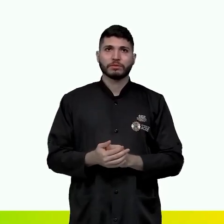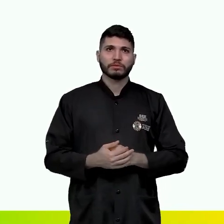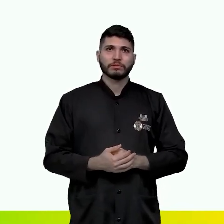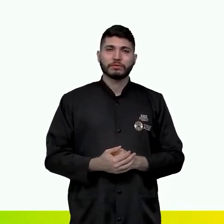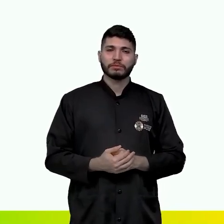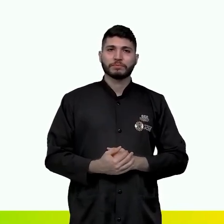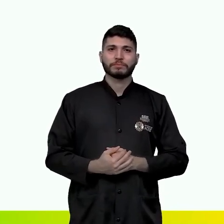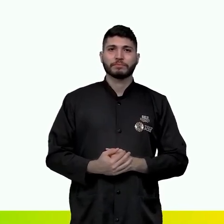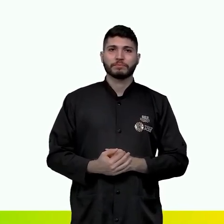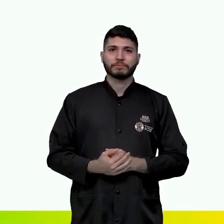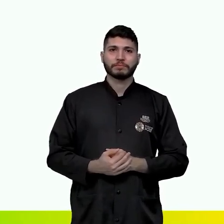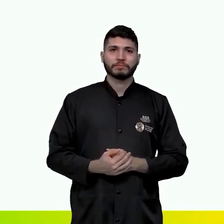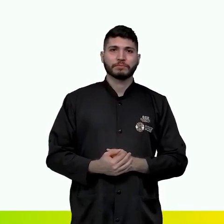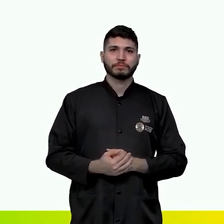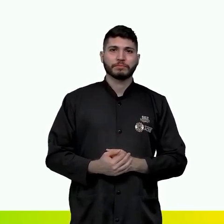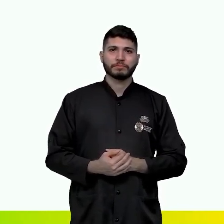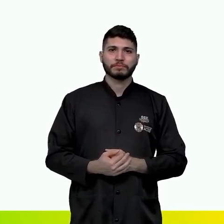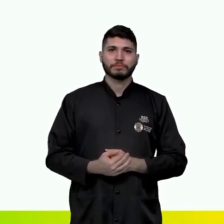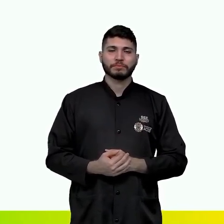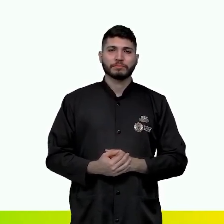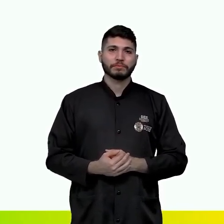Então, L vezes H.